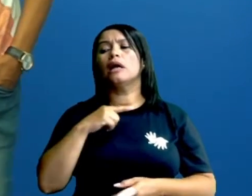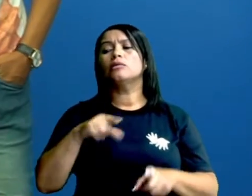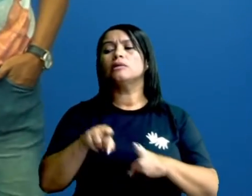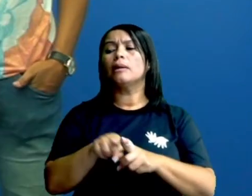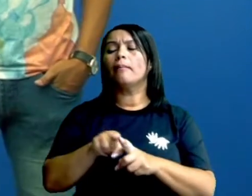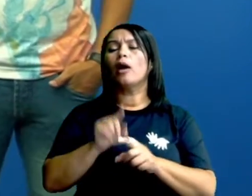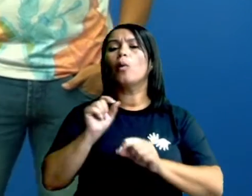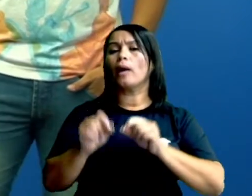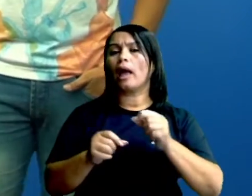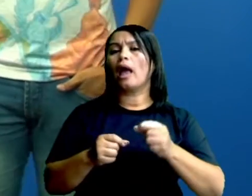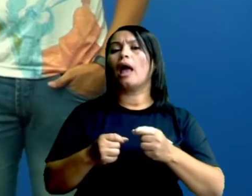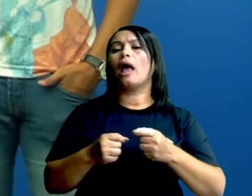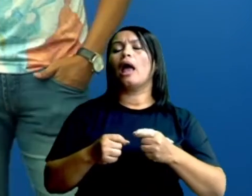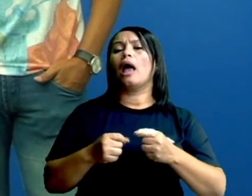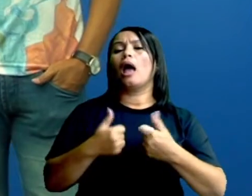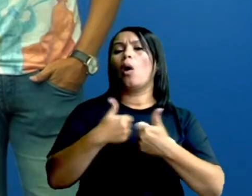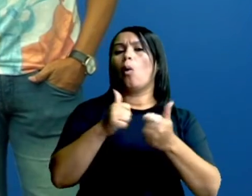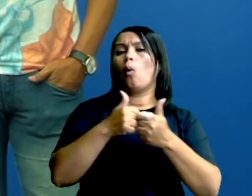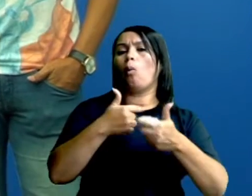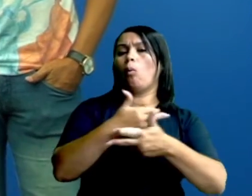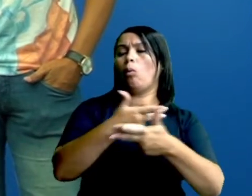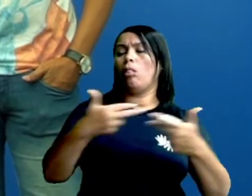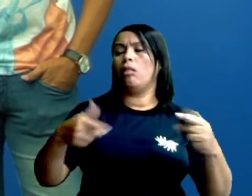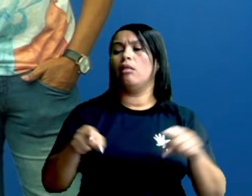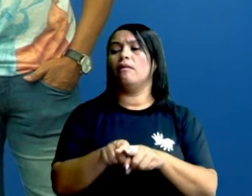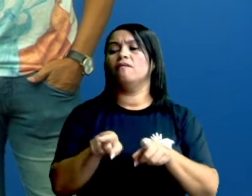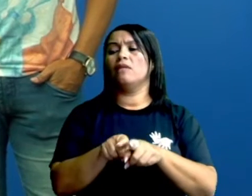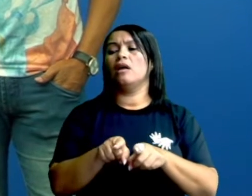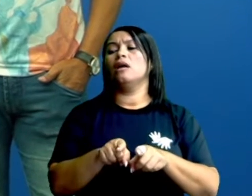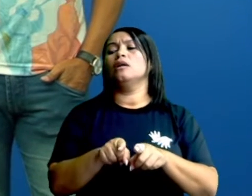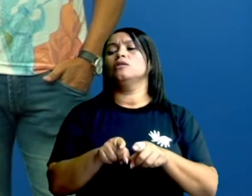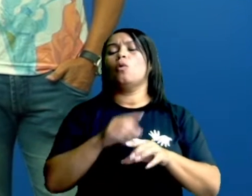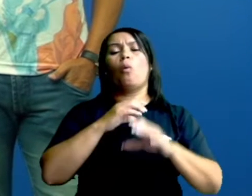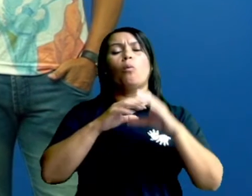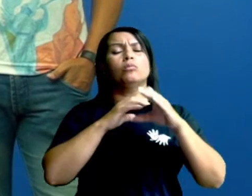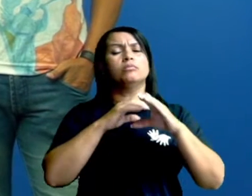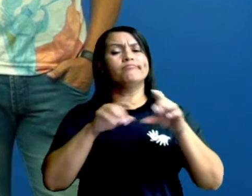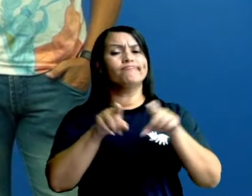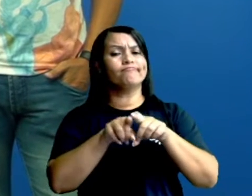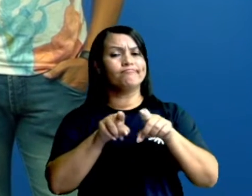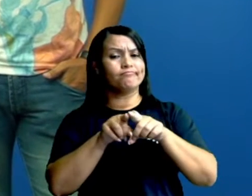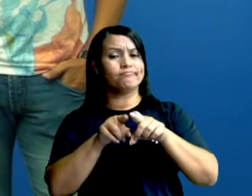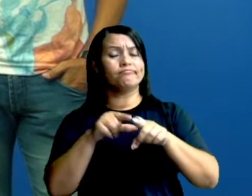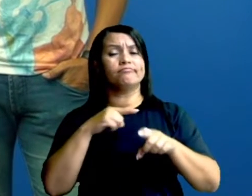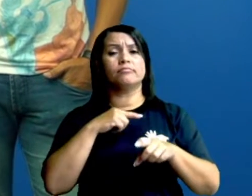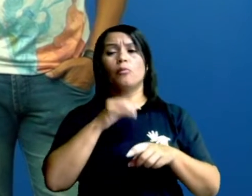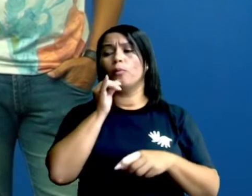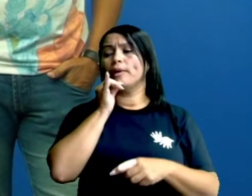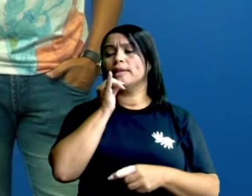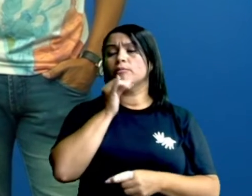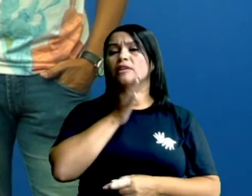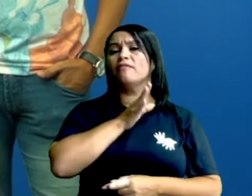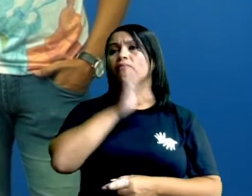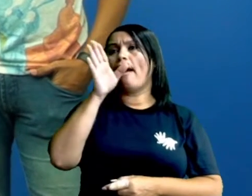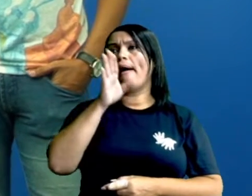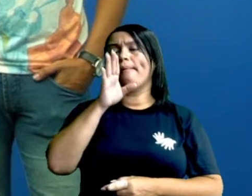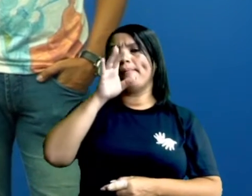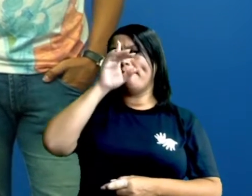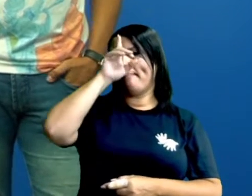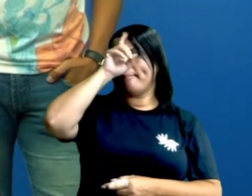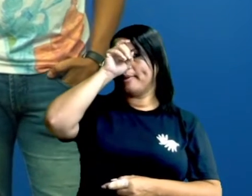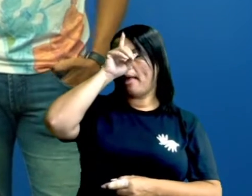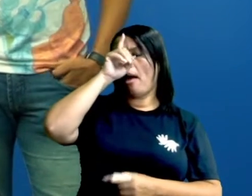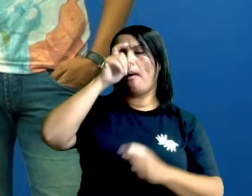serviços, transporte e comunicação. Um exemplo que a gente pode dar é o seguinte: se você vai procurar tratamento médico, né,